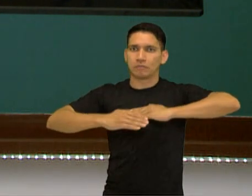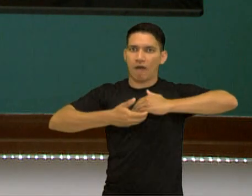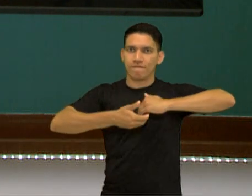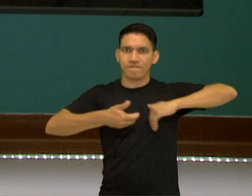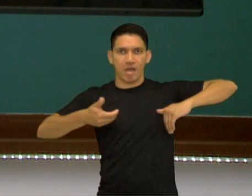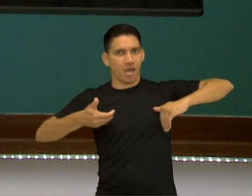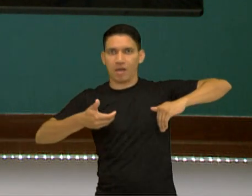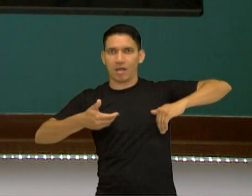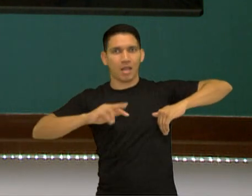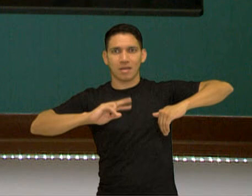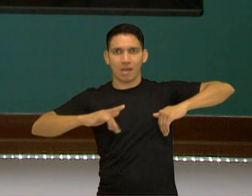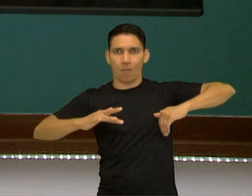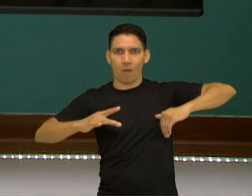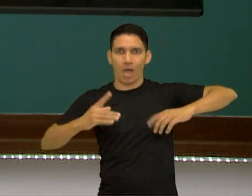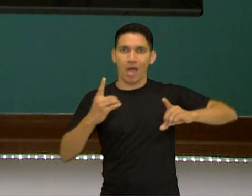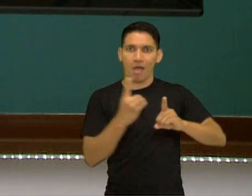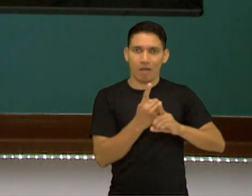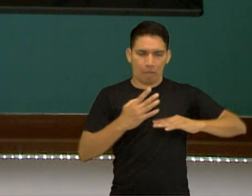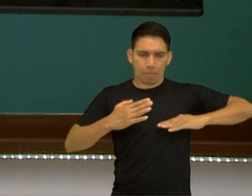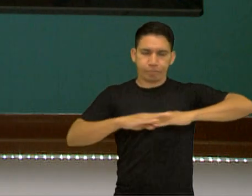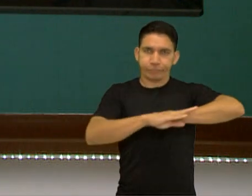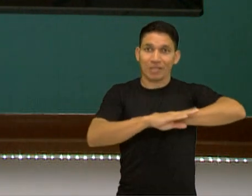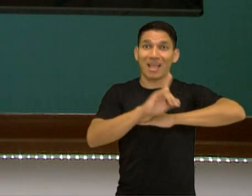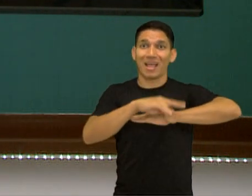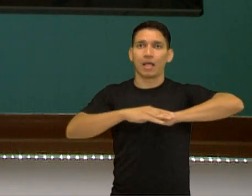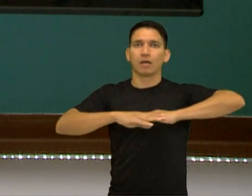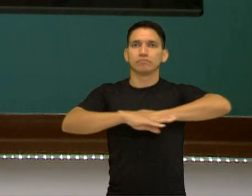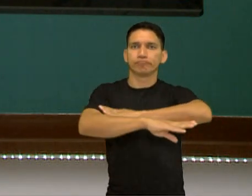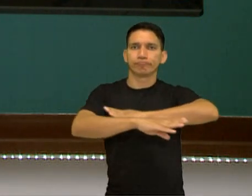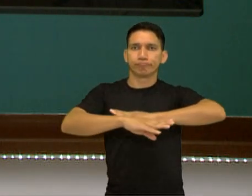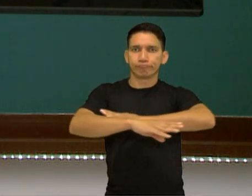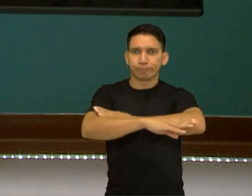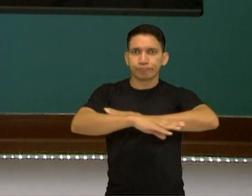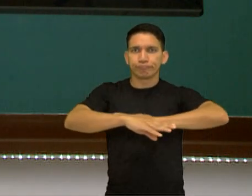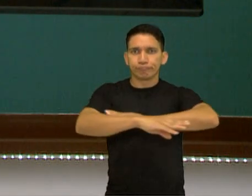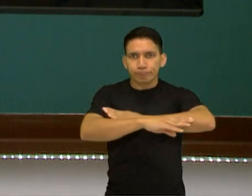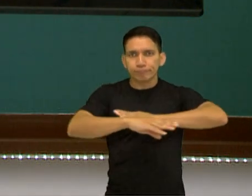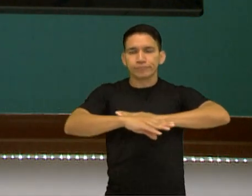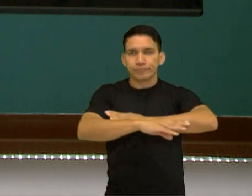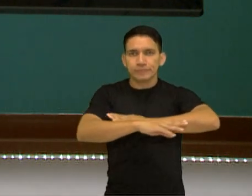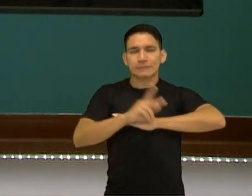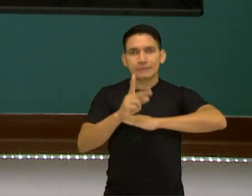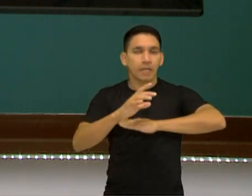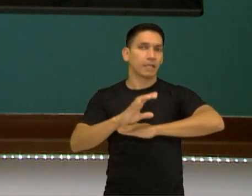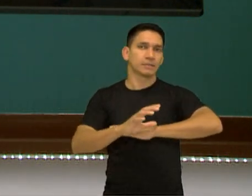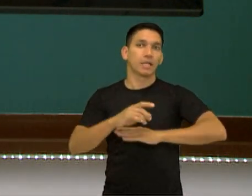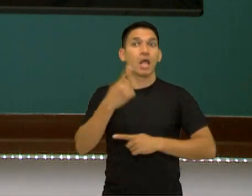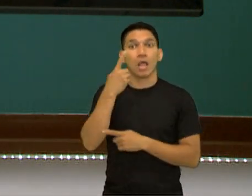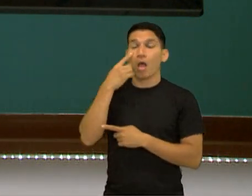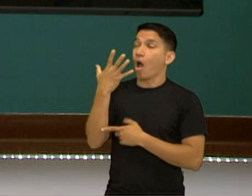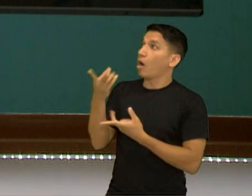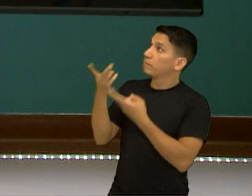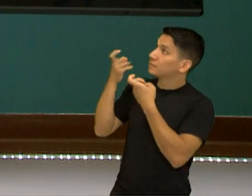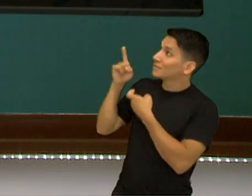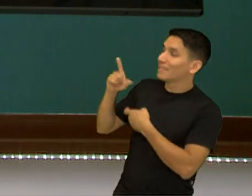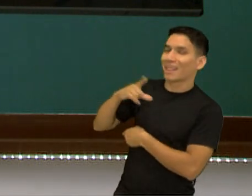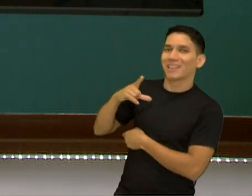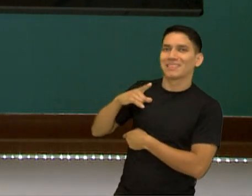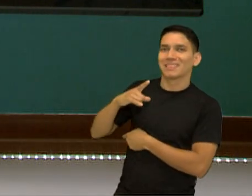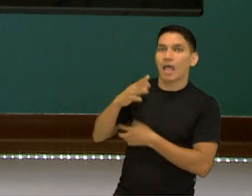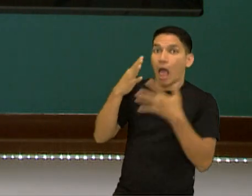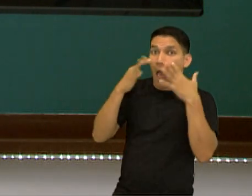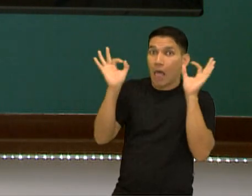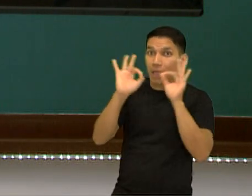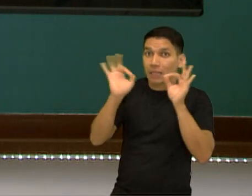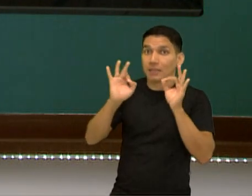afastando e nem se encontrando. Elas realizam movimentos laterais. Então, observa aqui na tela, com bastante atenção, que